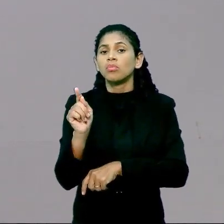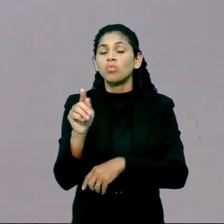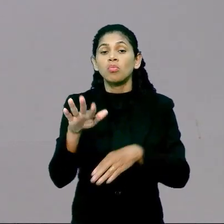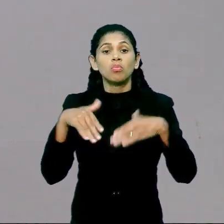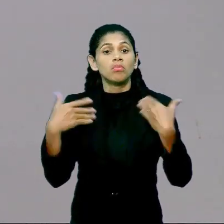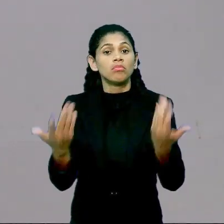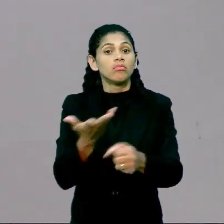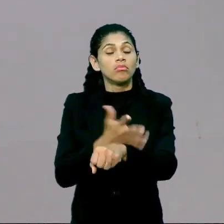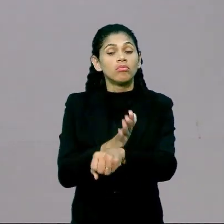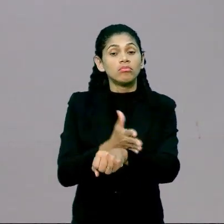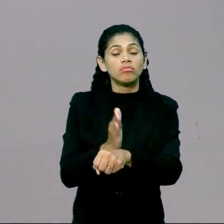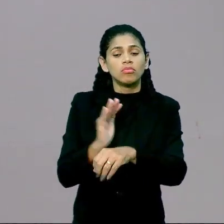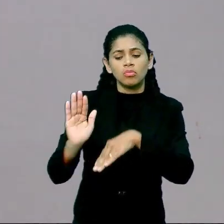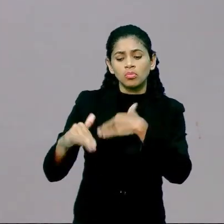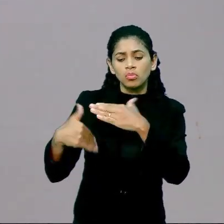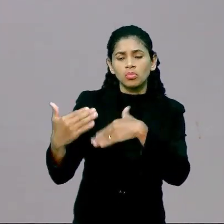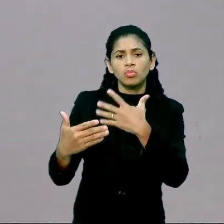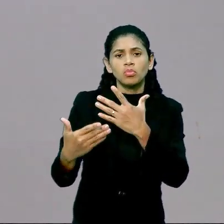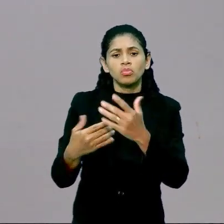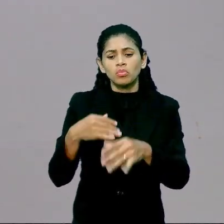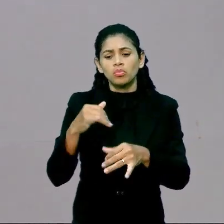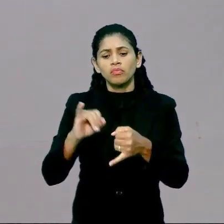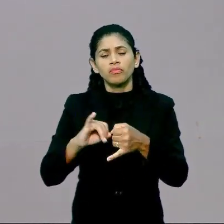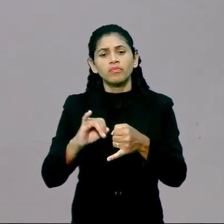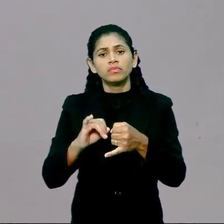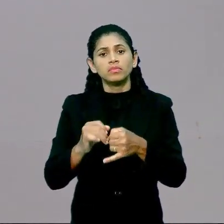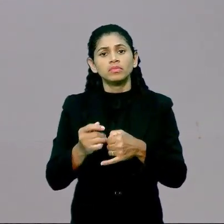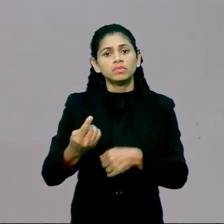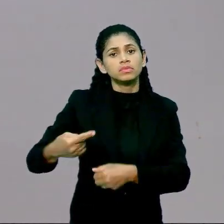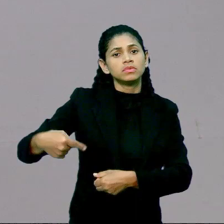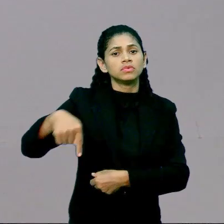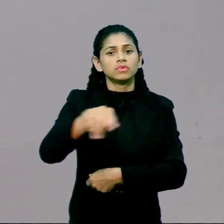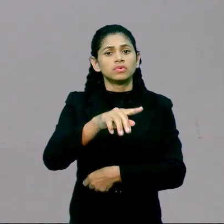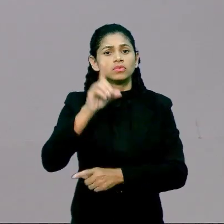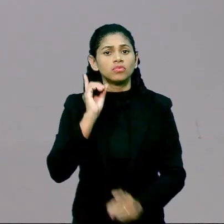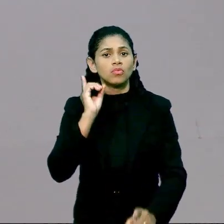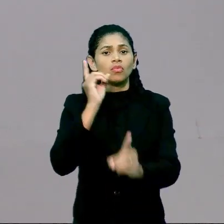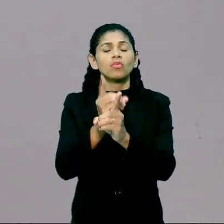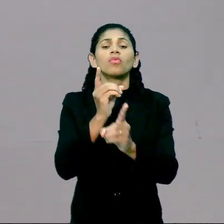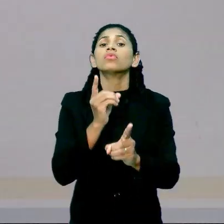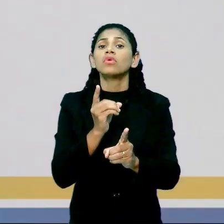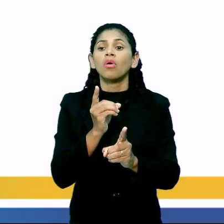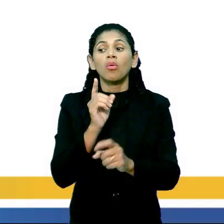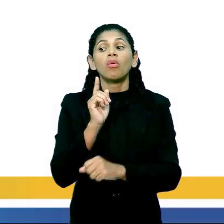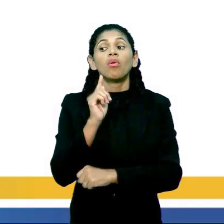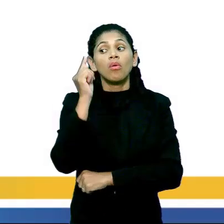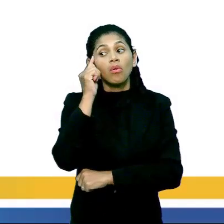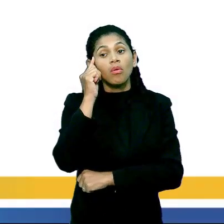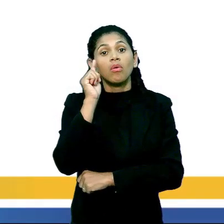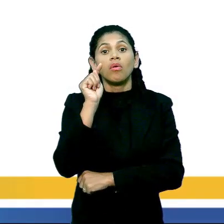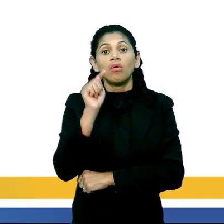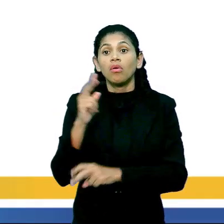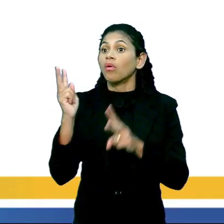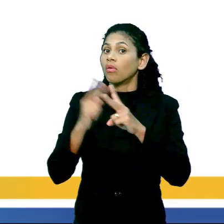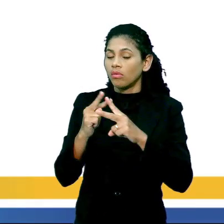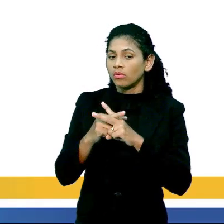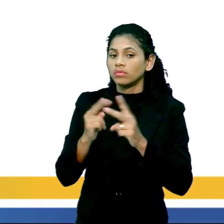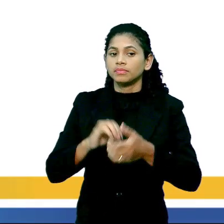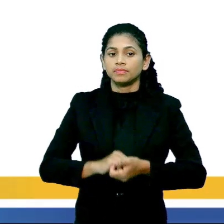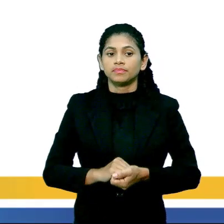desenvolver que vocês vão conseguir? Eu acho que isso aqui tem a ver com lutas. Vamos analisar aqui, rapidão,